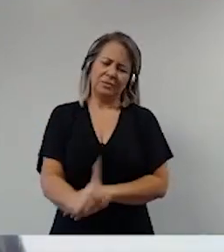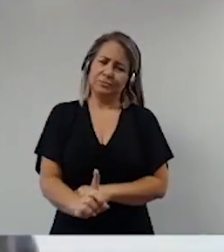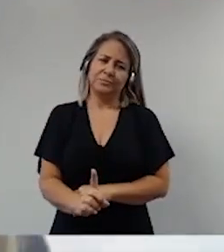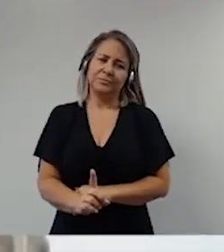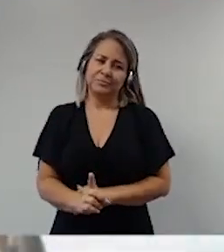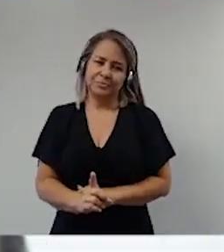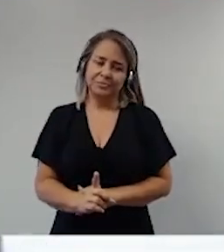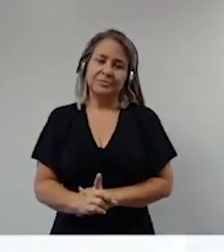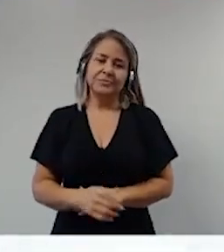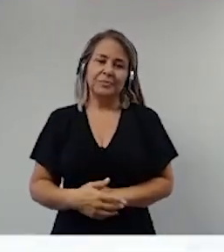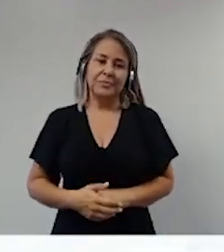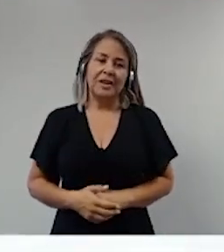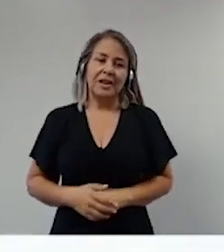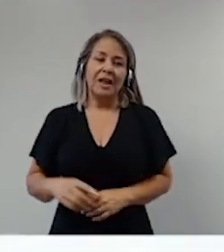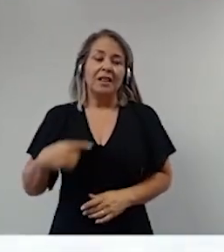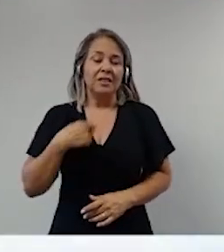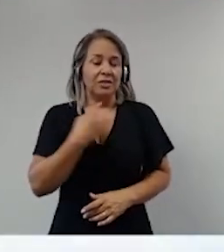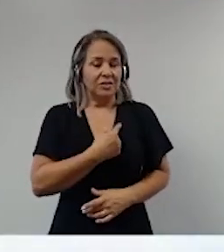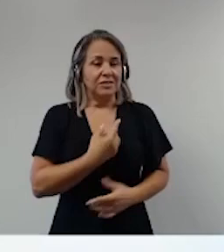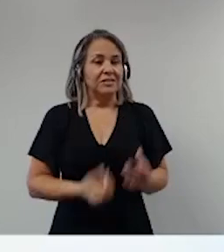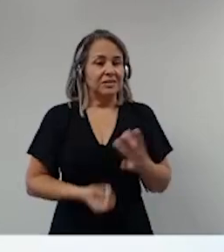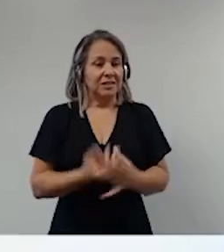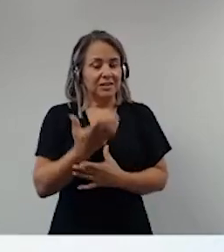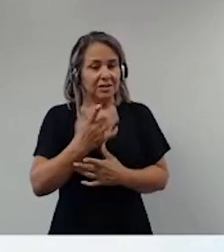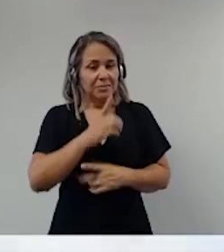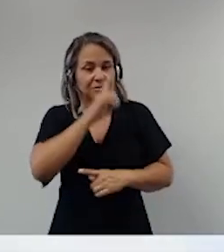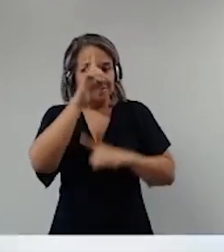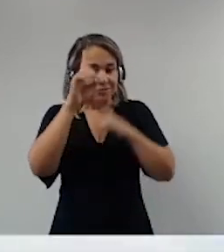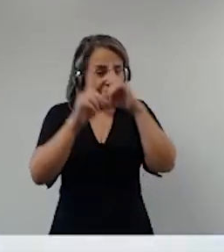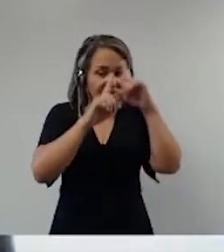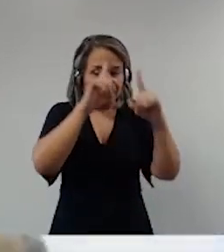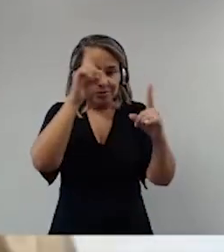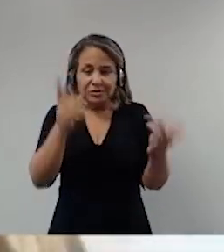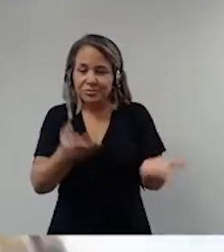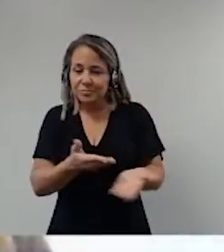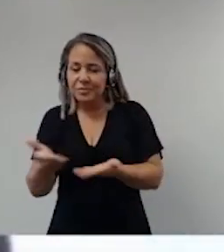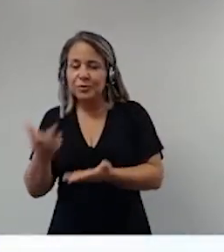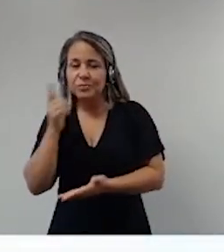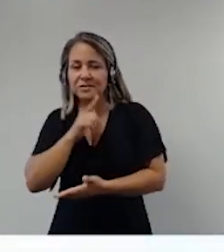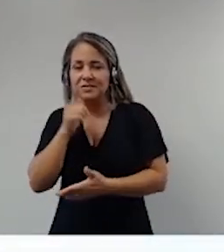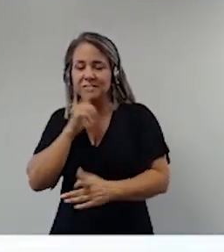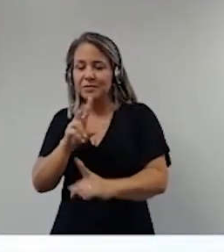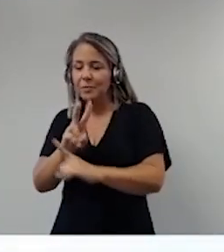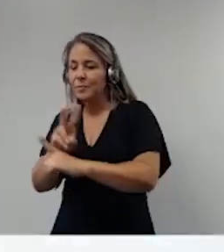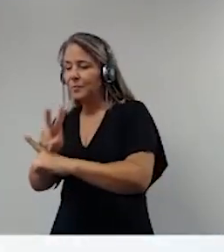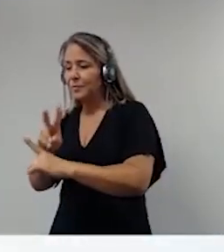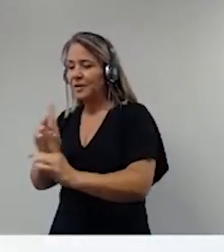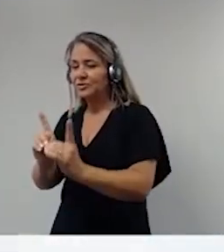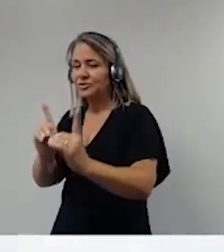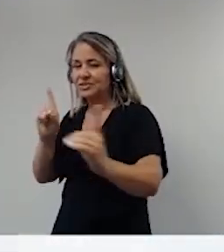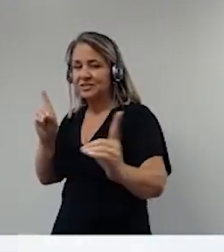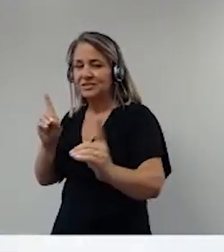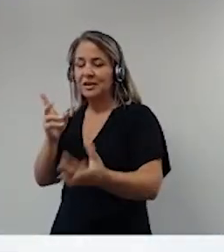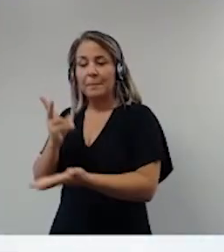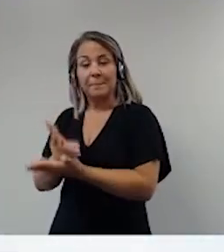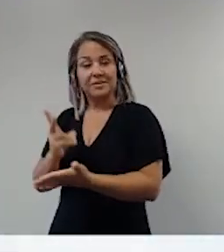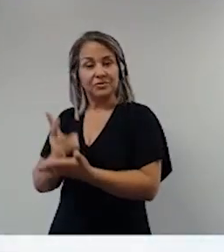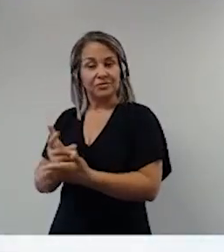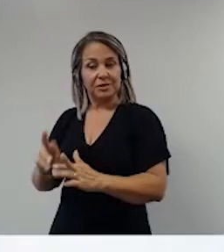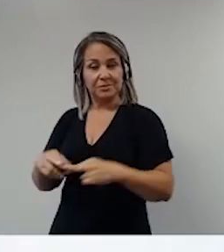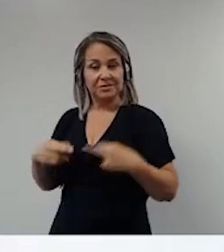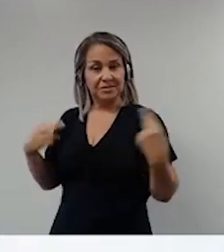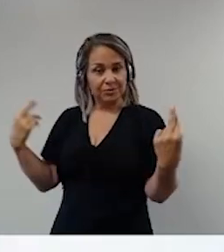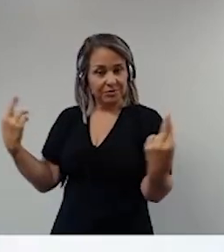Então, criamos indicadores para acompanhar o trabalho de todos, mesmo à distância, mantivemos as reuniões que nós tínhamos antes, ainda